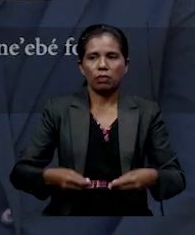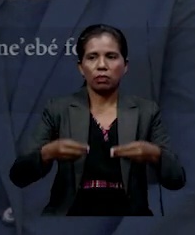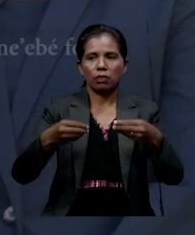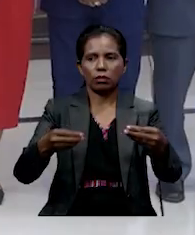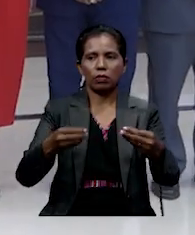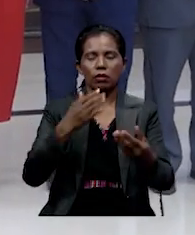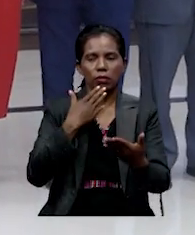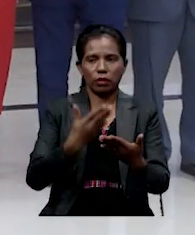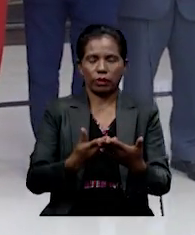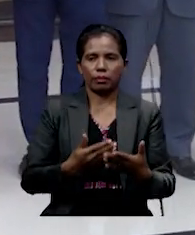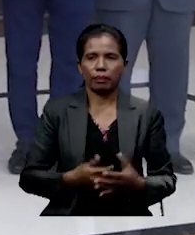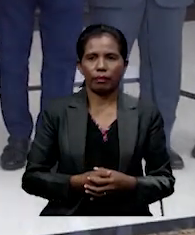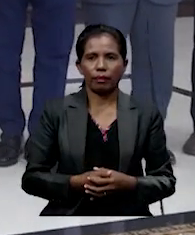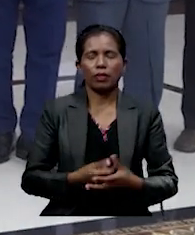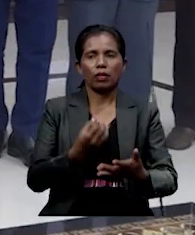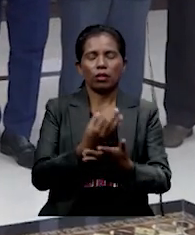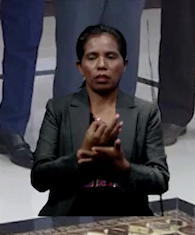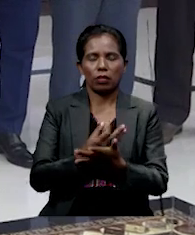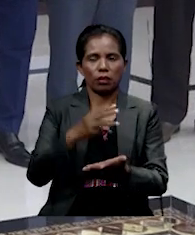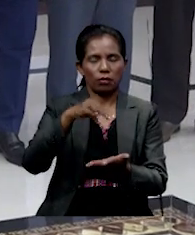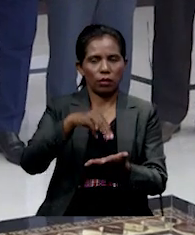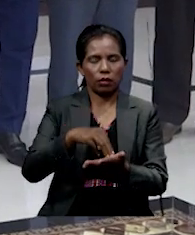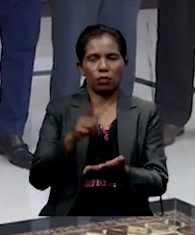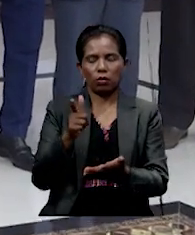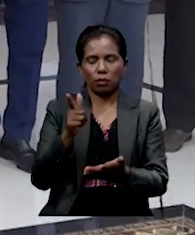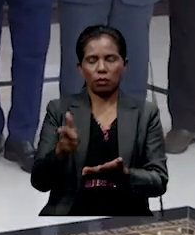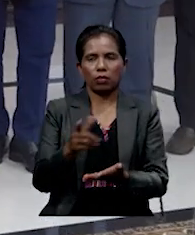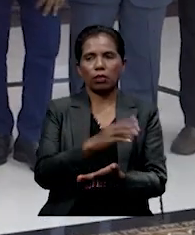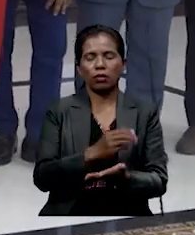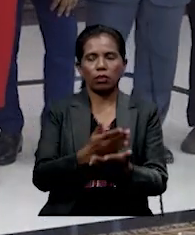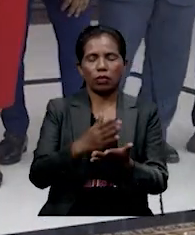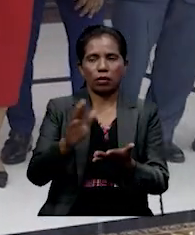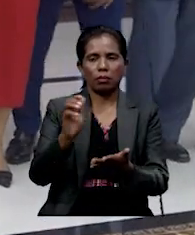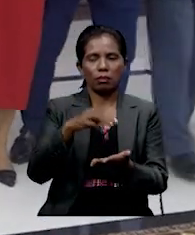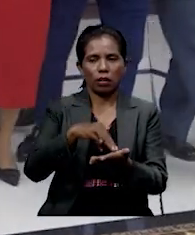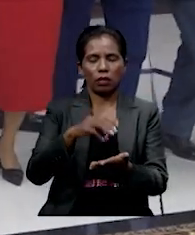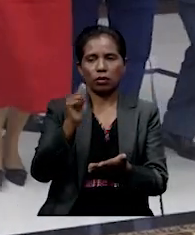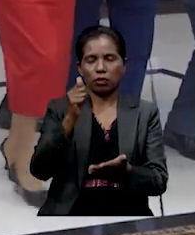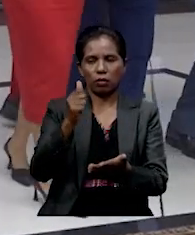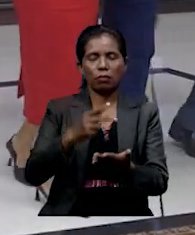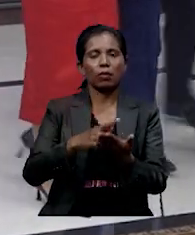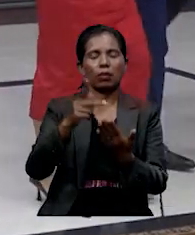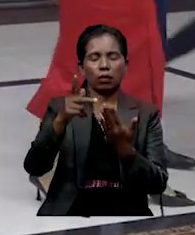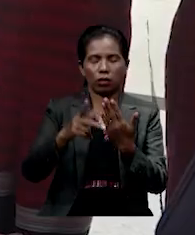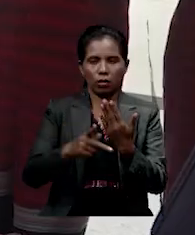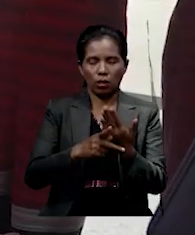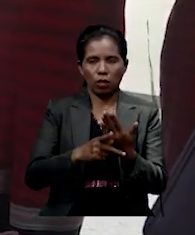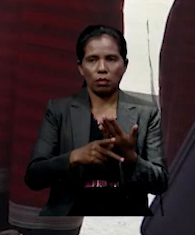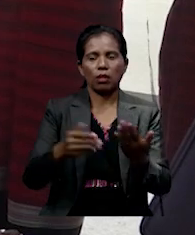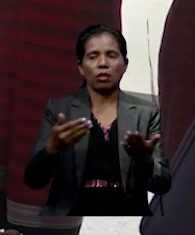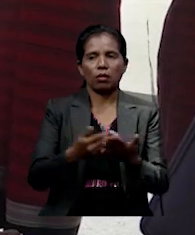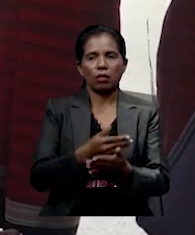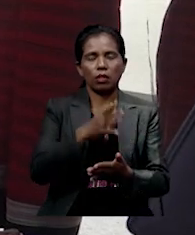resilient. Orçamento milhão rua nulo dólar Austrália se faz milhão sanulo ba programa Bolsa da Mãe Zera Sanfon no